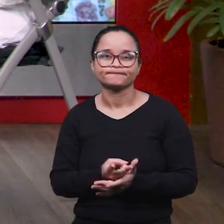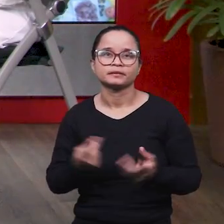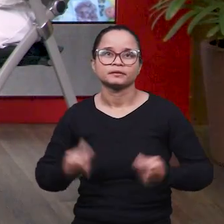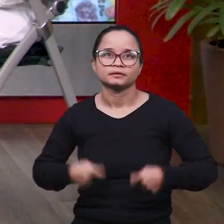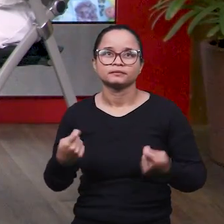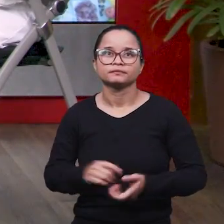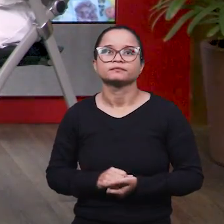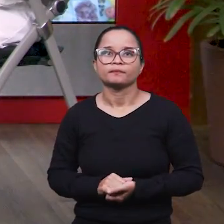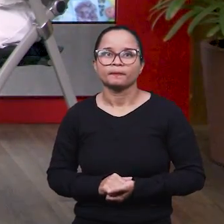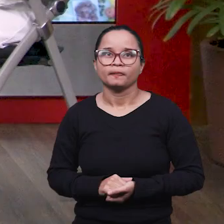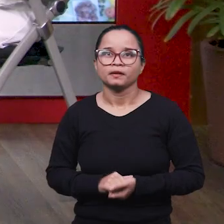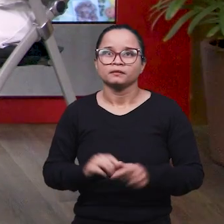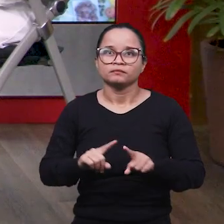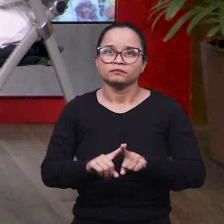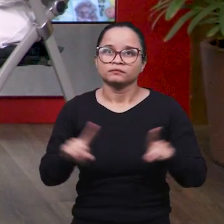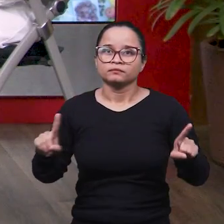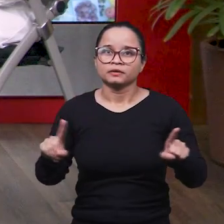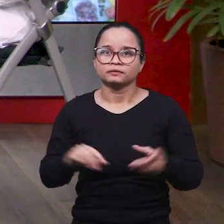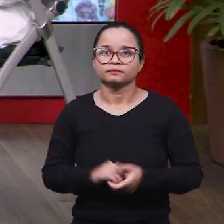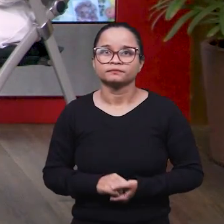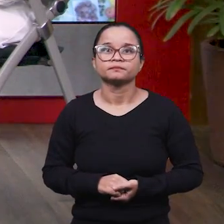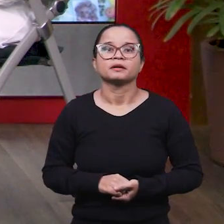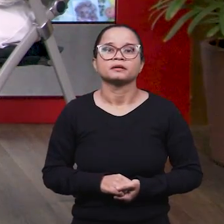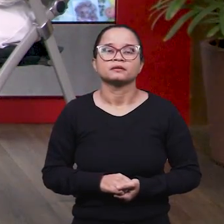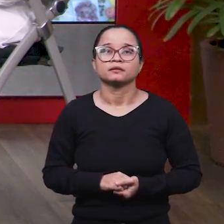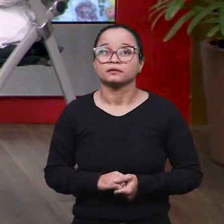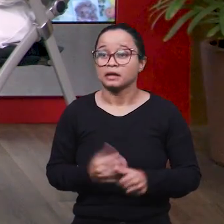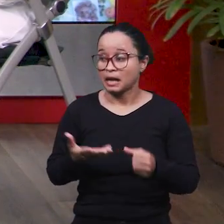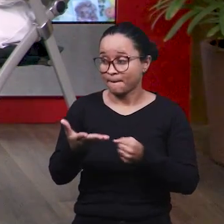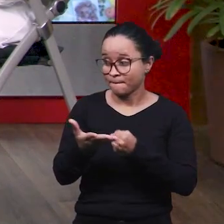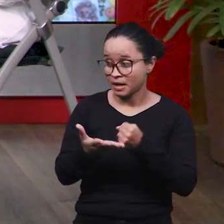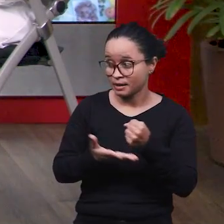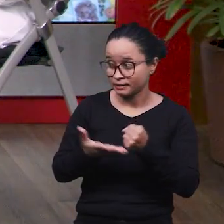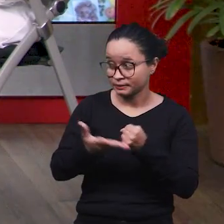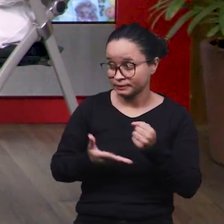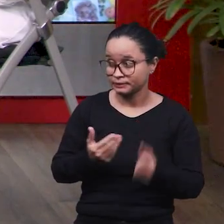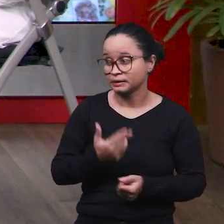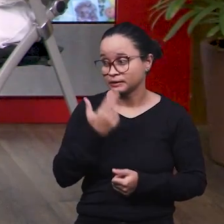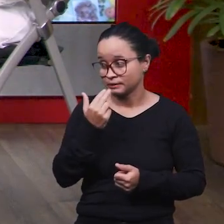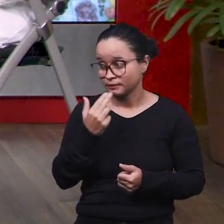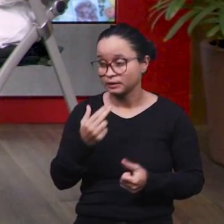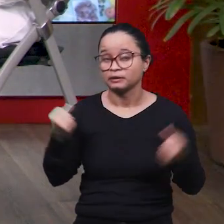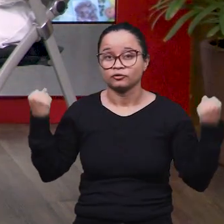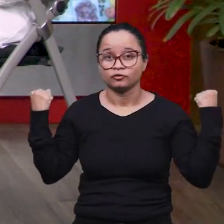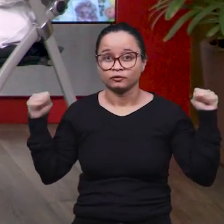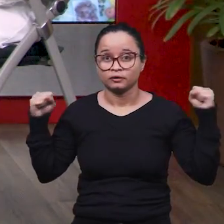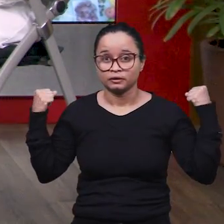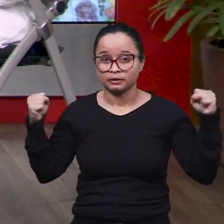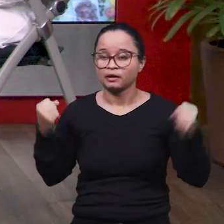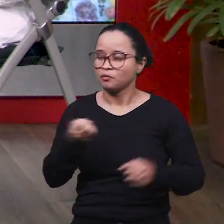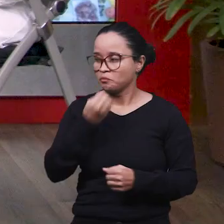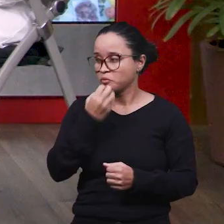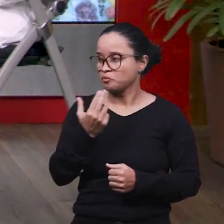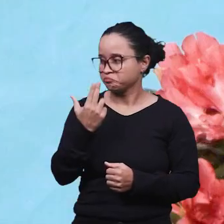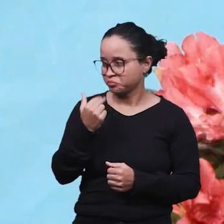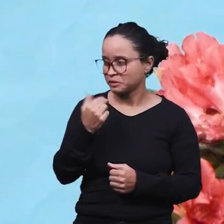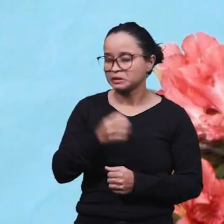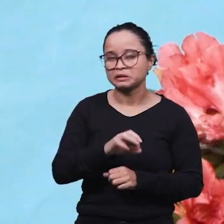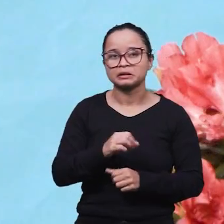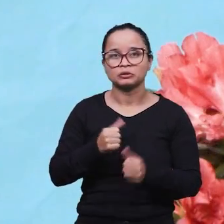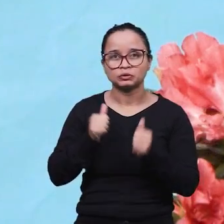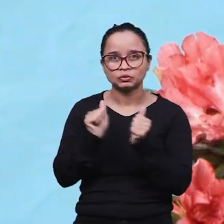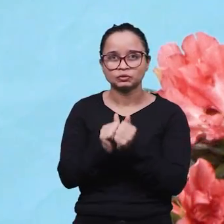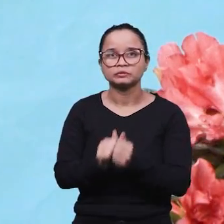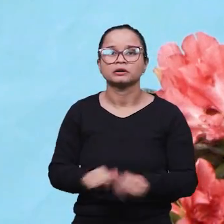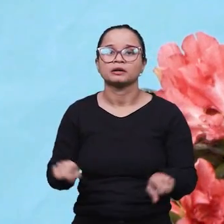nunca é demais. Mas, sendo a base do tratamento a dieta e a atividade física, ter um bom nutricionista acompanhando e um